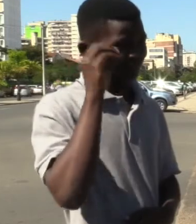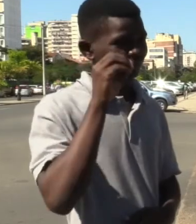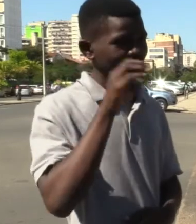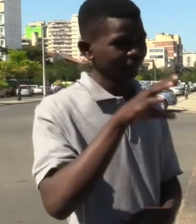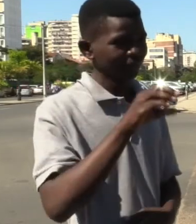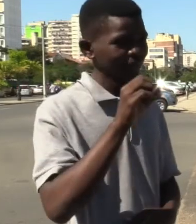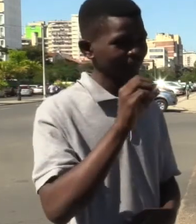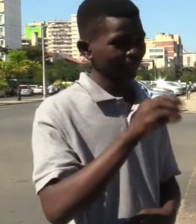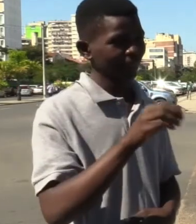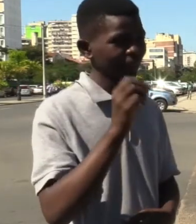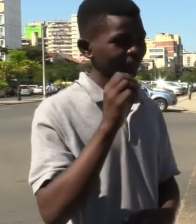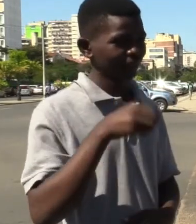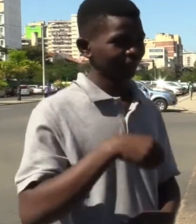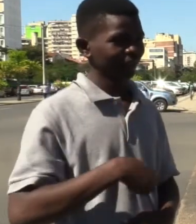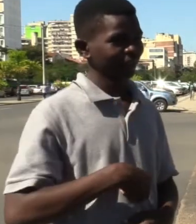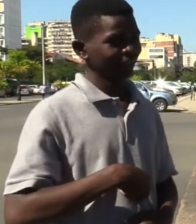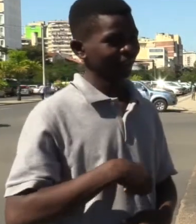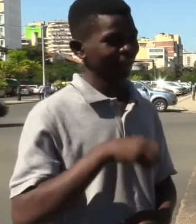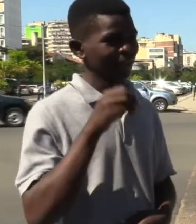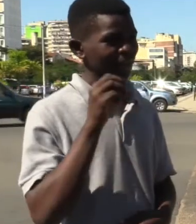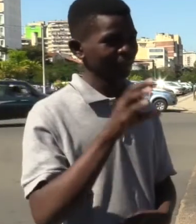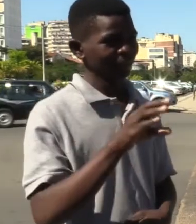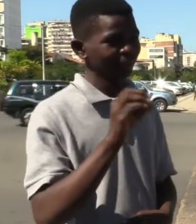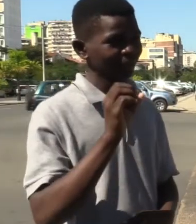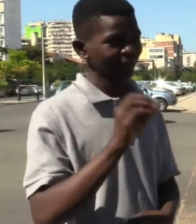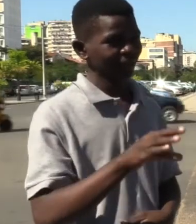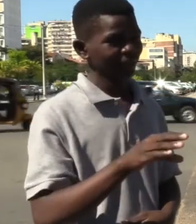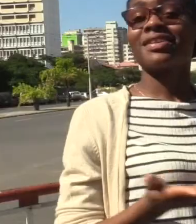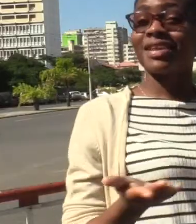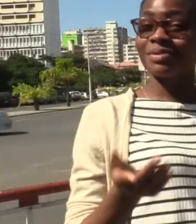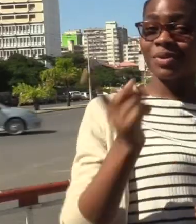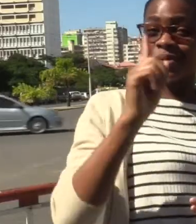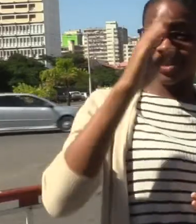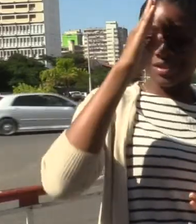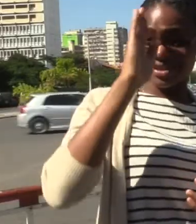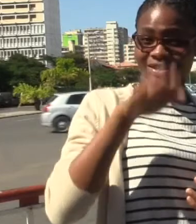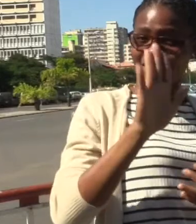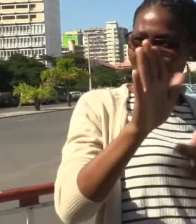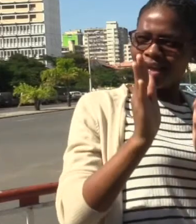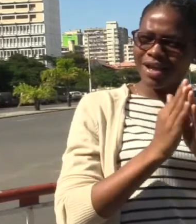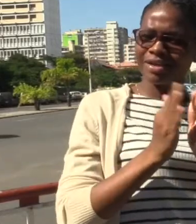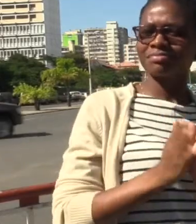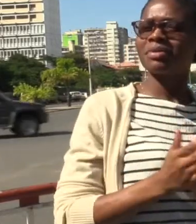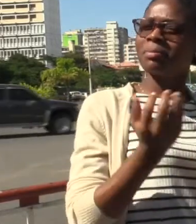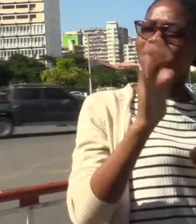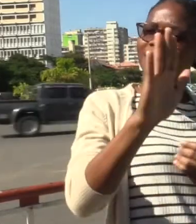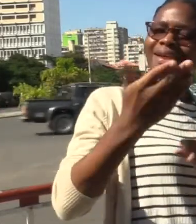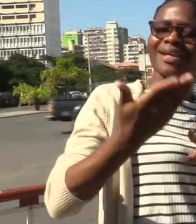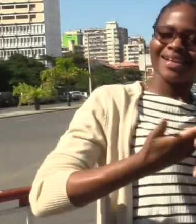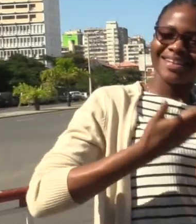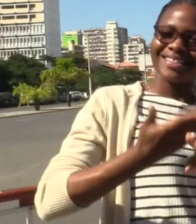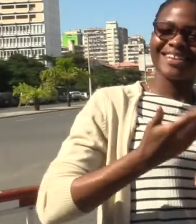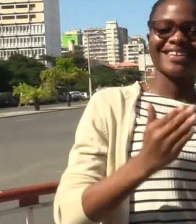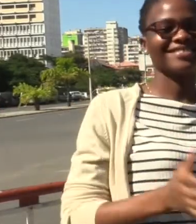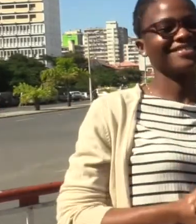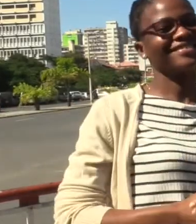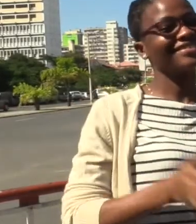Dor de cabeça. Dor de estômago. Não se esqueça de exercitar aí em casa.